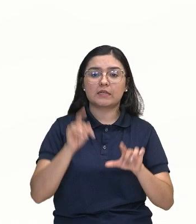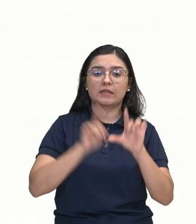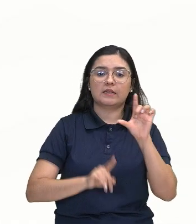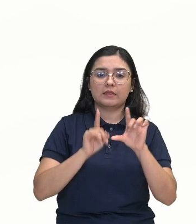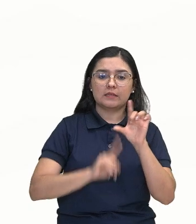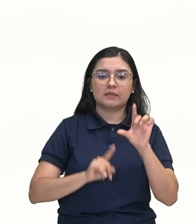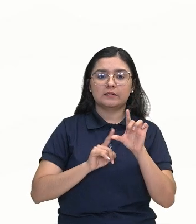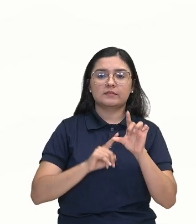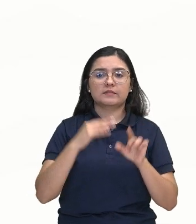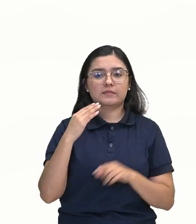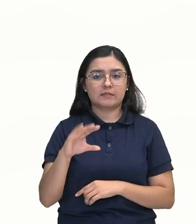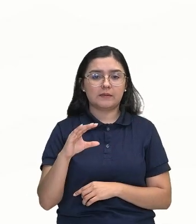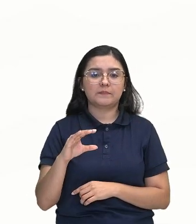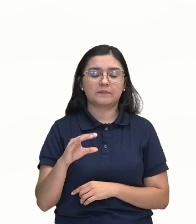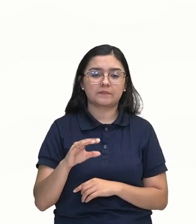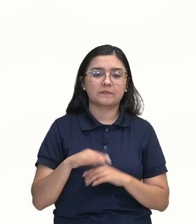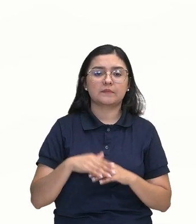é a letra C,